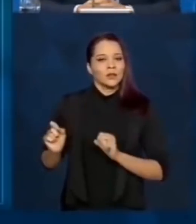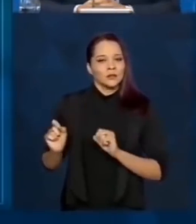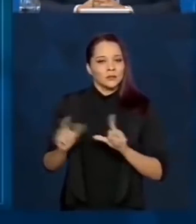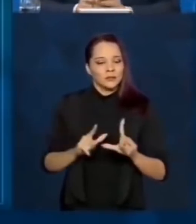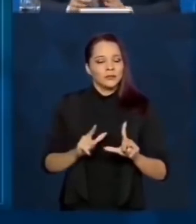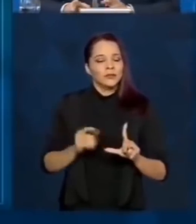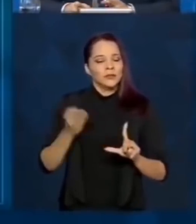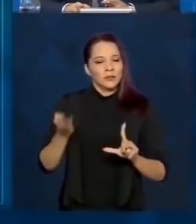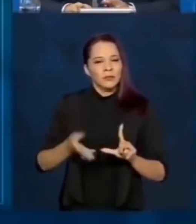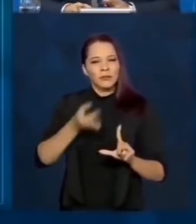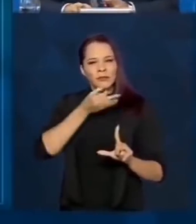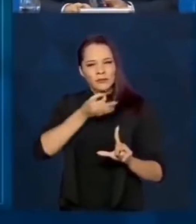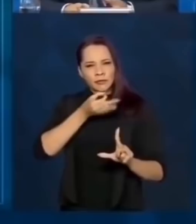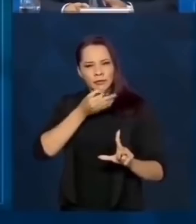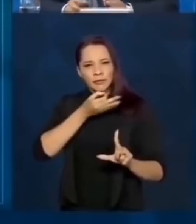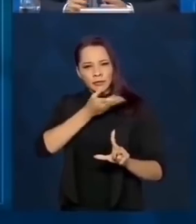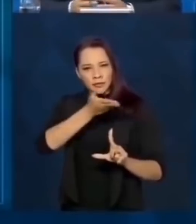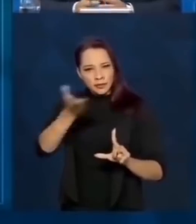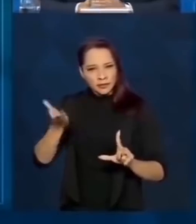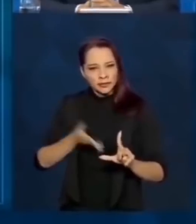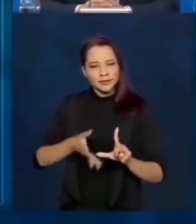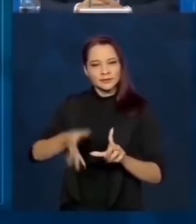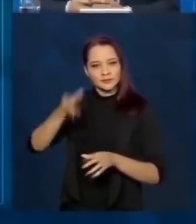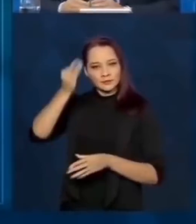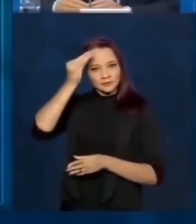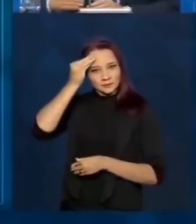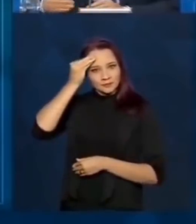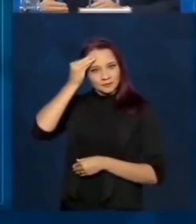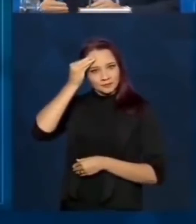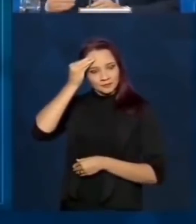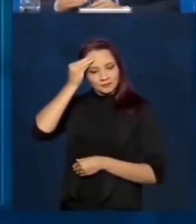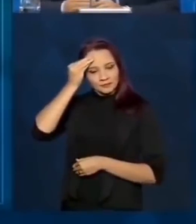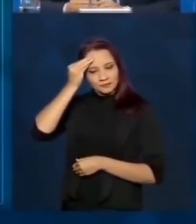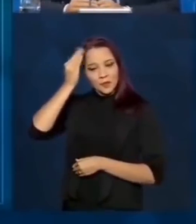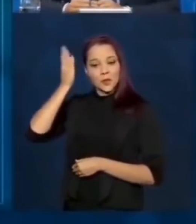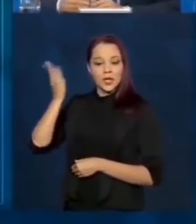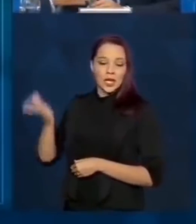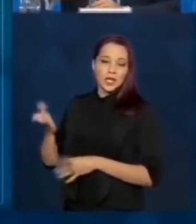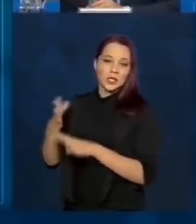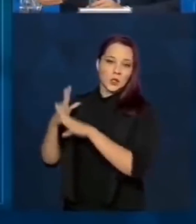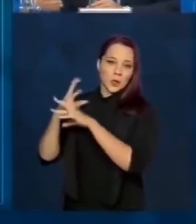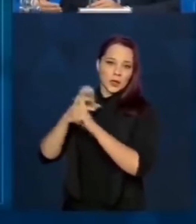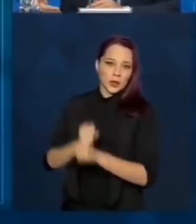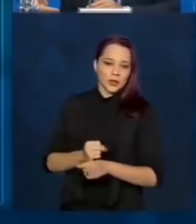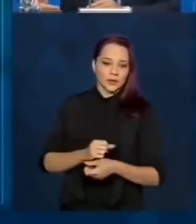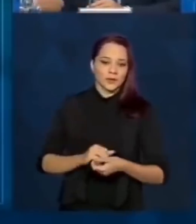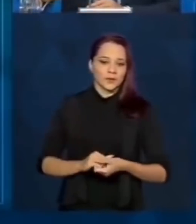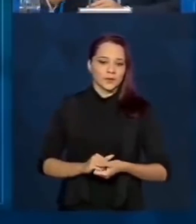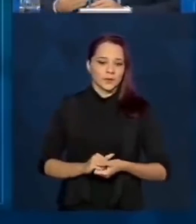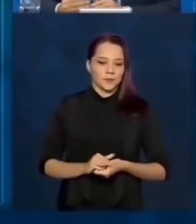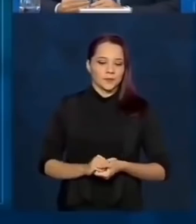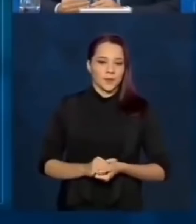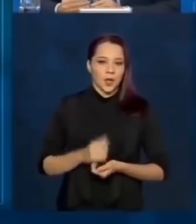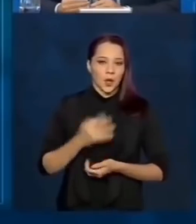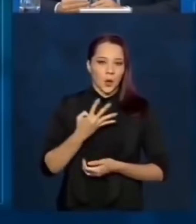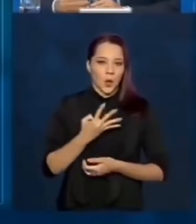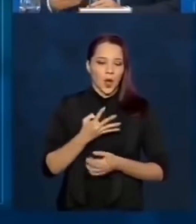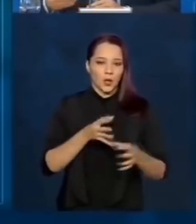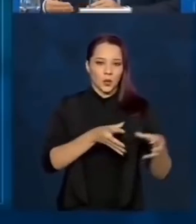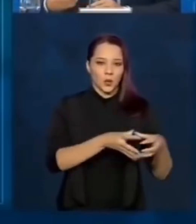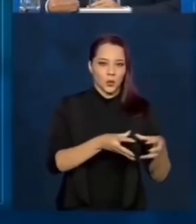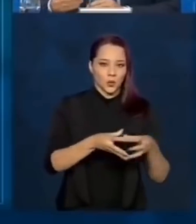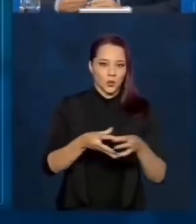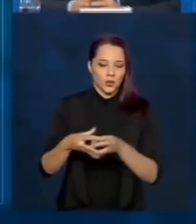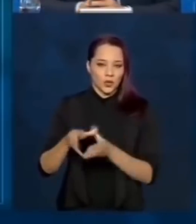sugerimos que vocês tenham, porque é exatamente esse sumário. Os quatro ciclos que